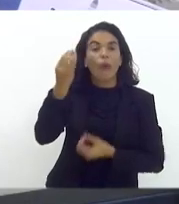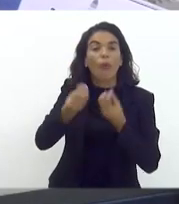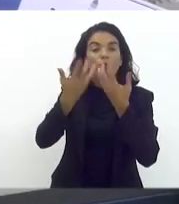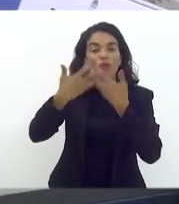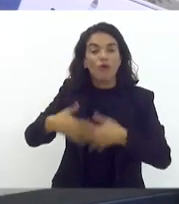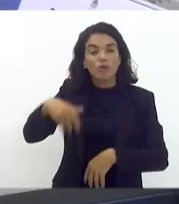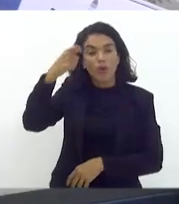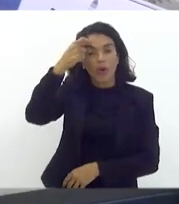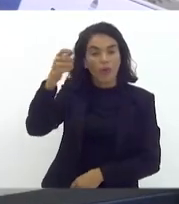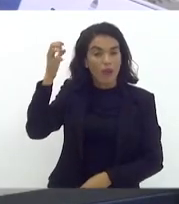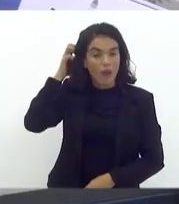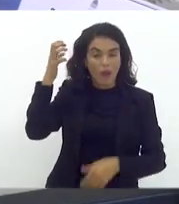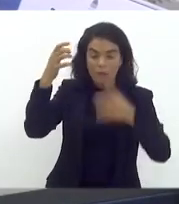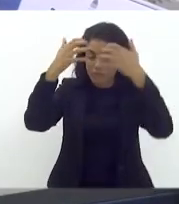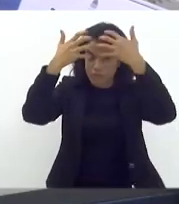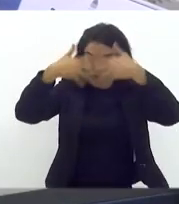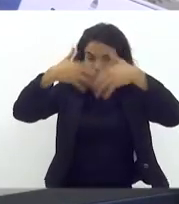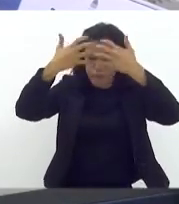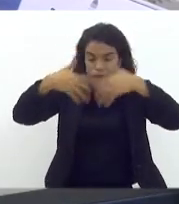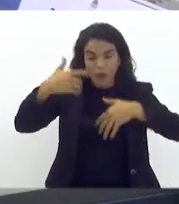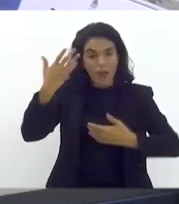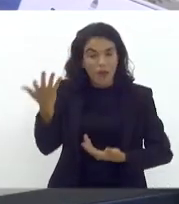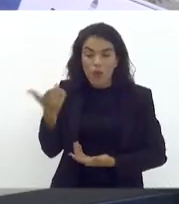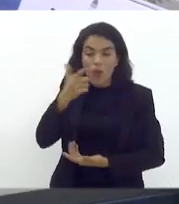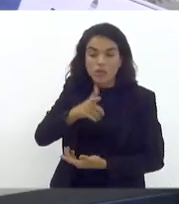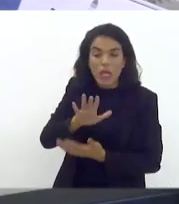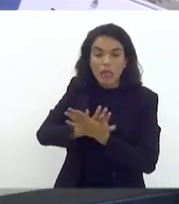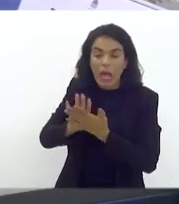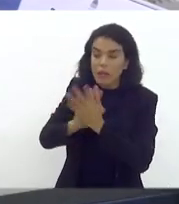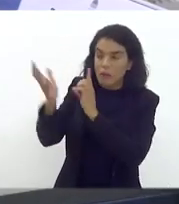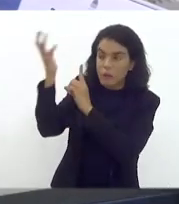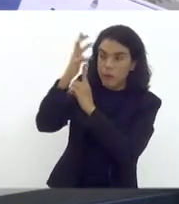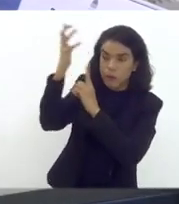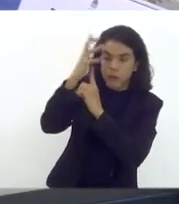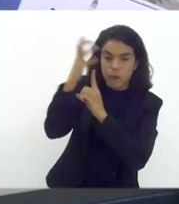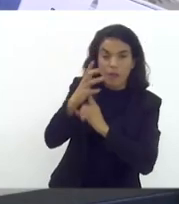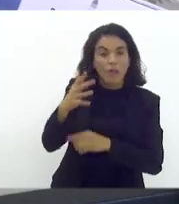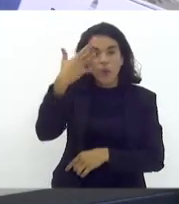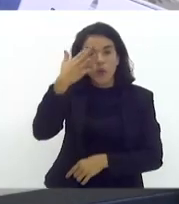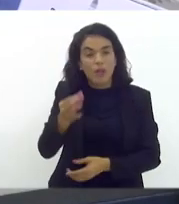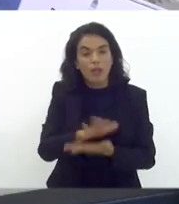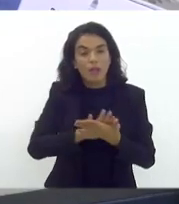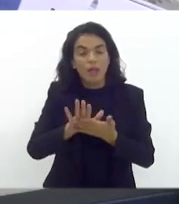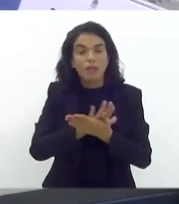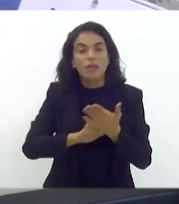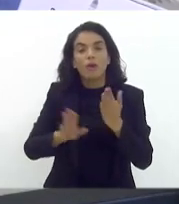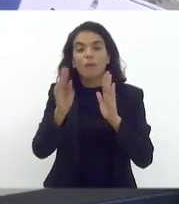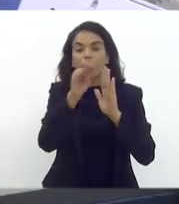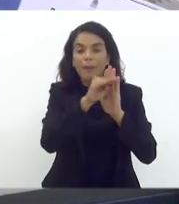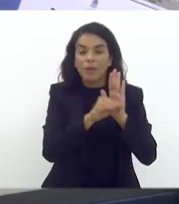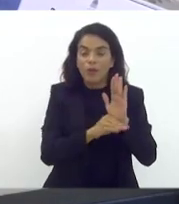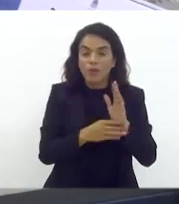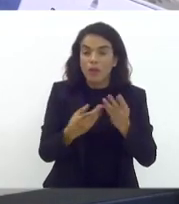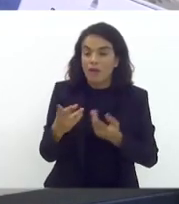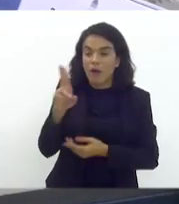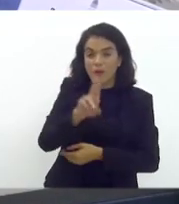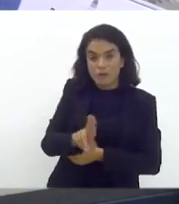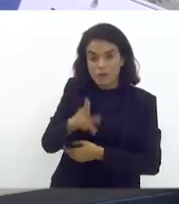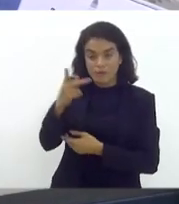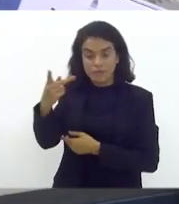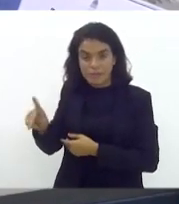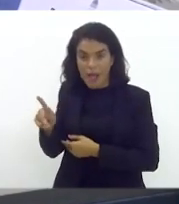não entende Quais são os fatores que influenciam a memória e não entende Qual é a metodologia que ele vai utilizar